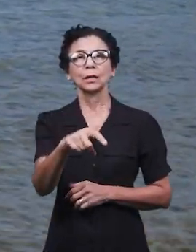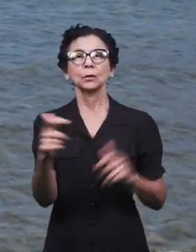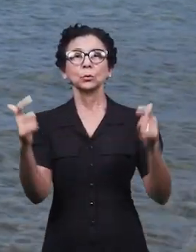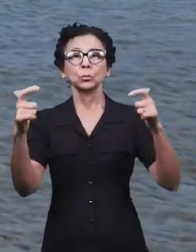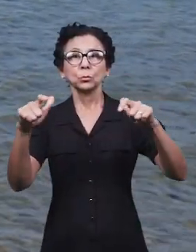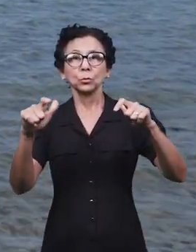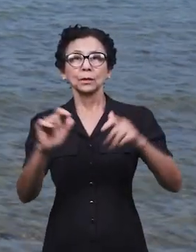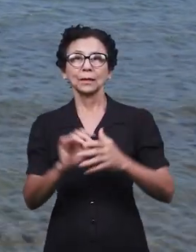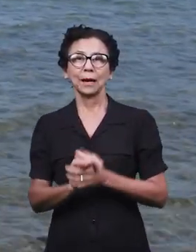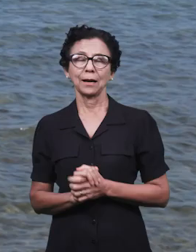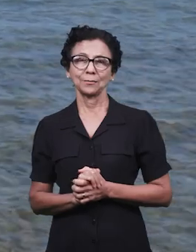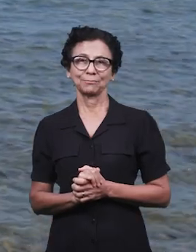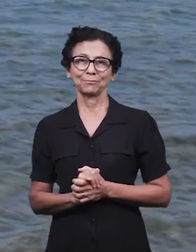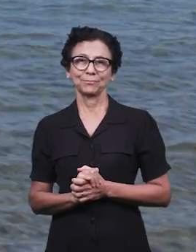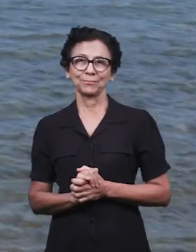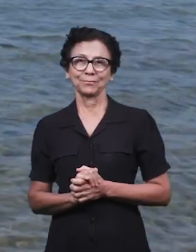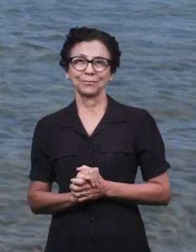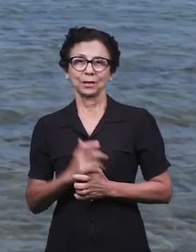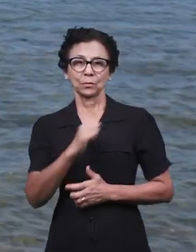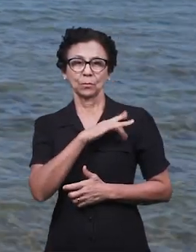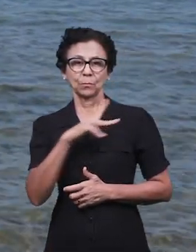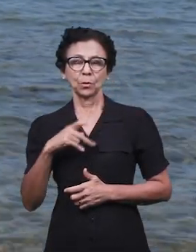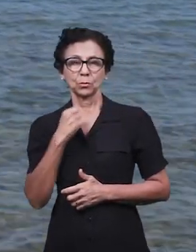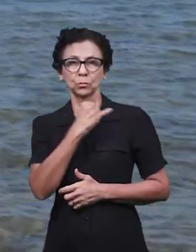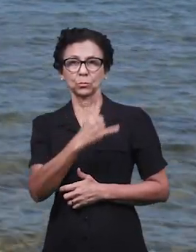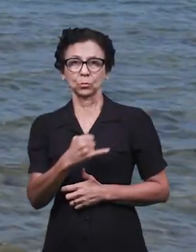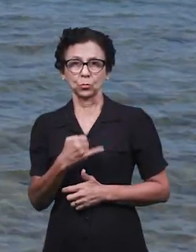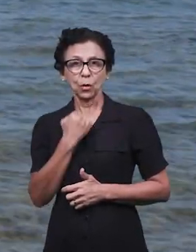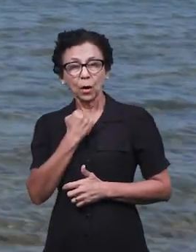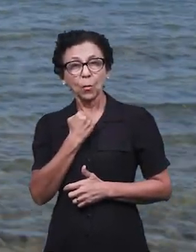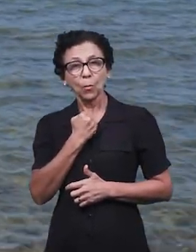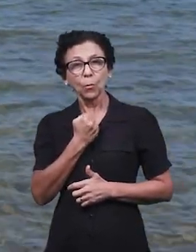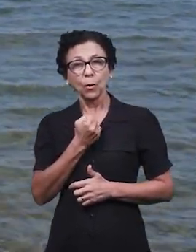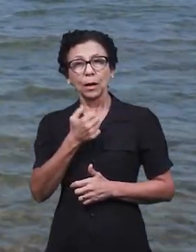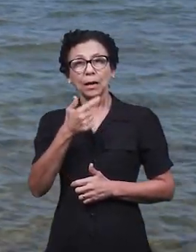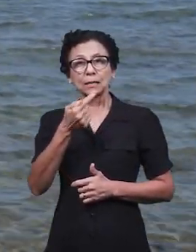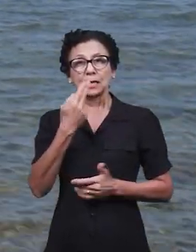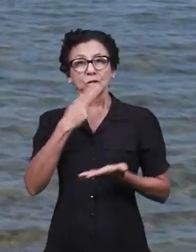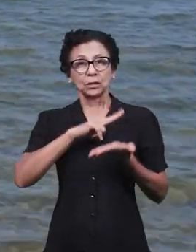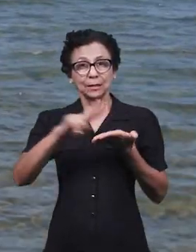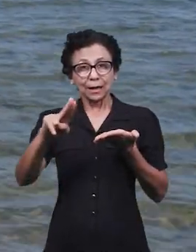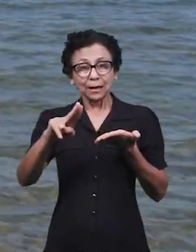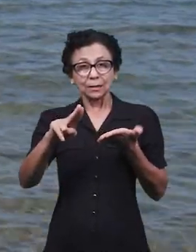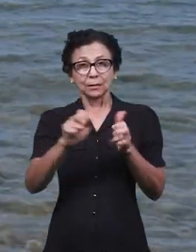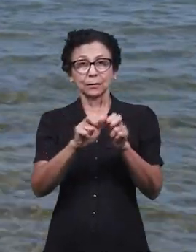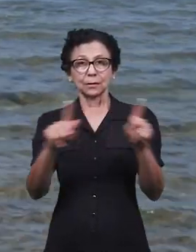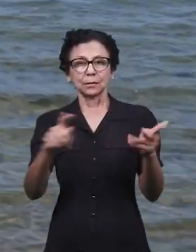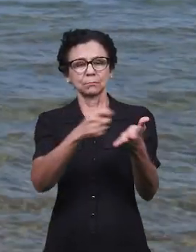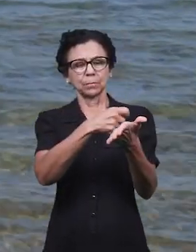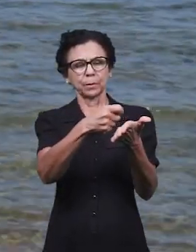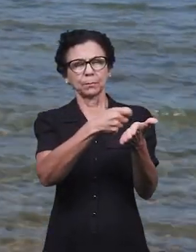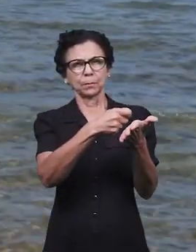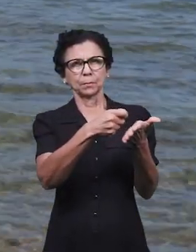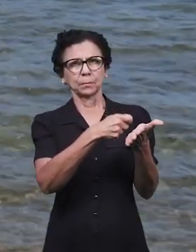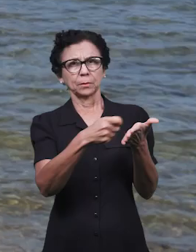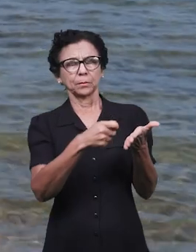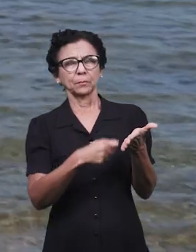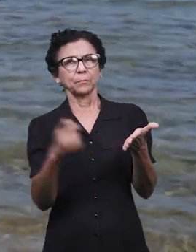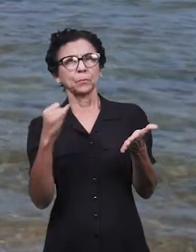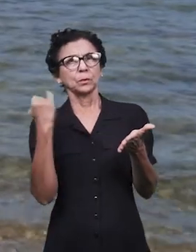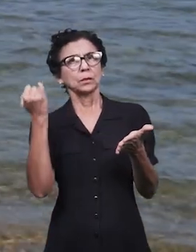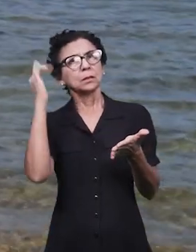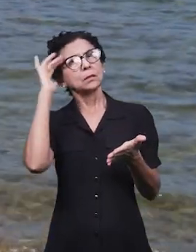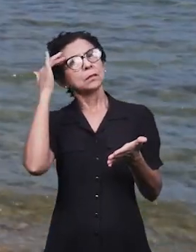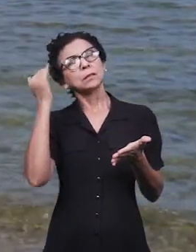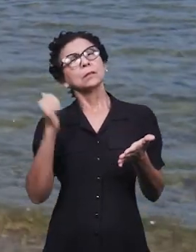7 cartas do Apocalipse. Por isso esse é o tema desse programa. E é importantíssimo a gente entender o significado